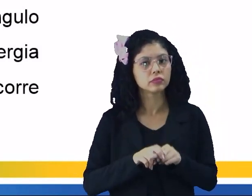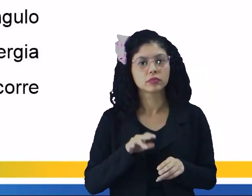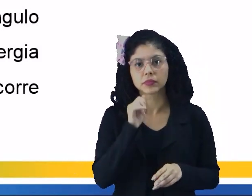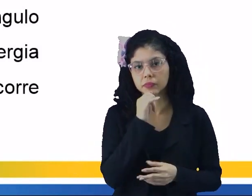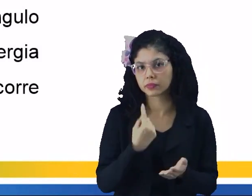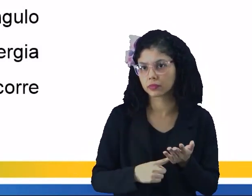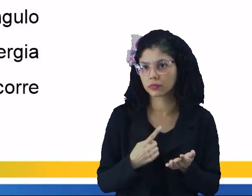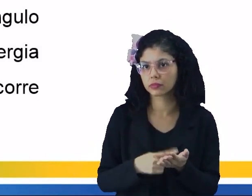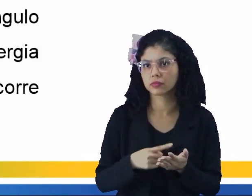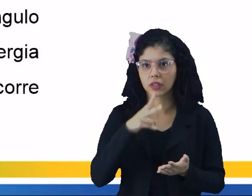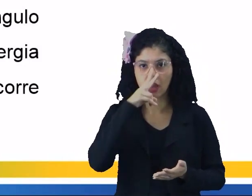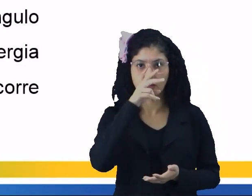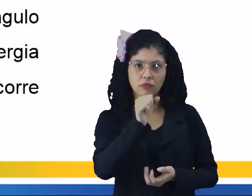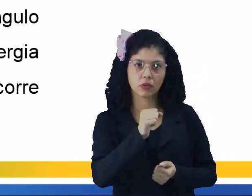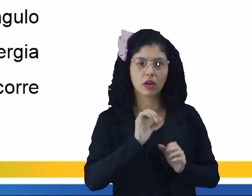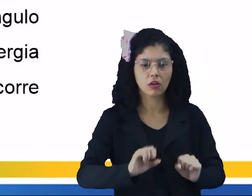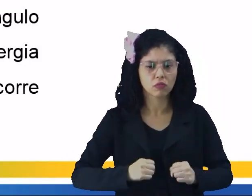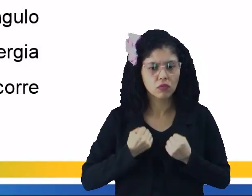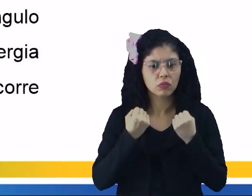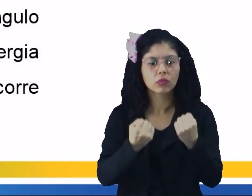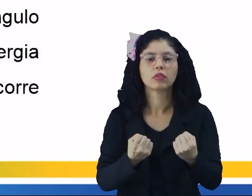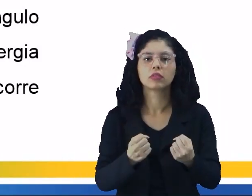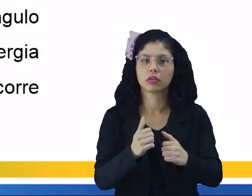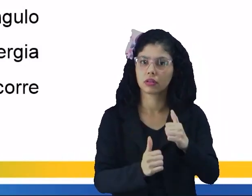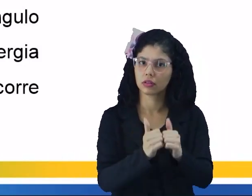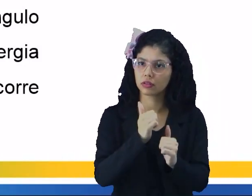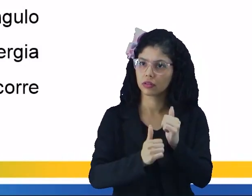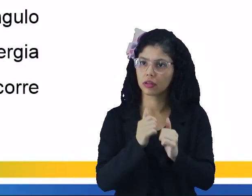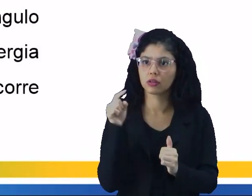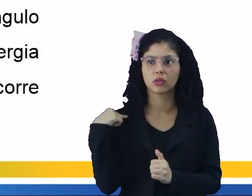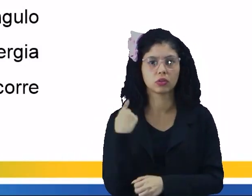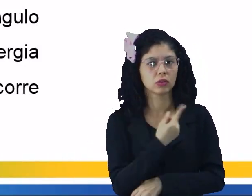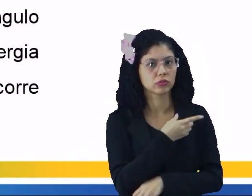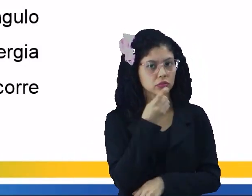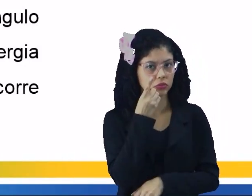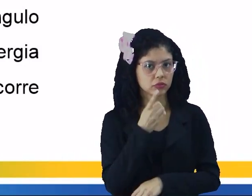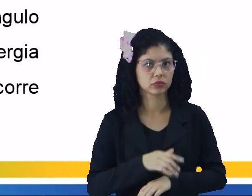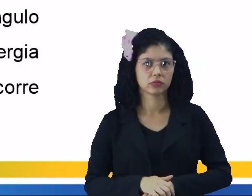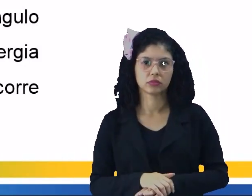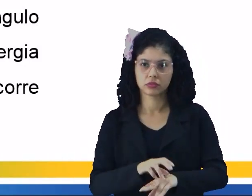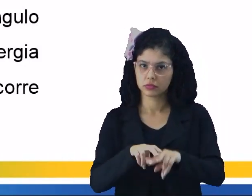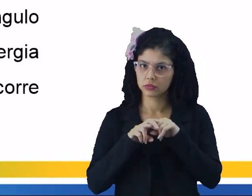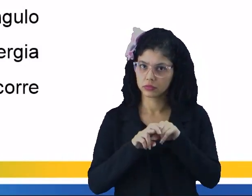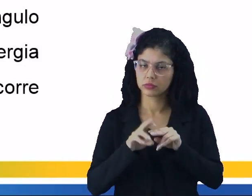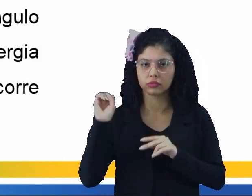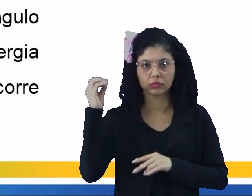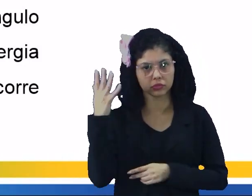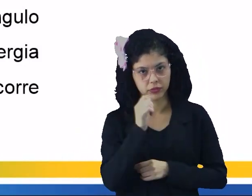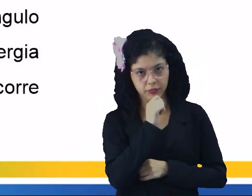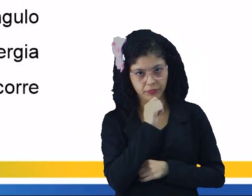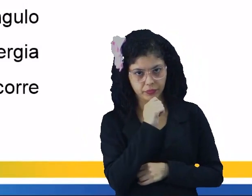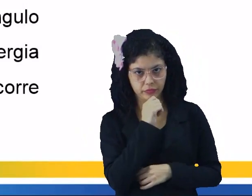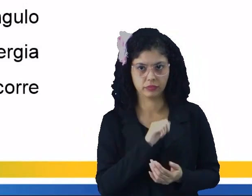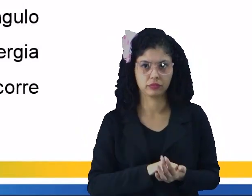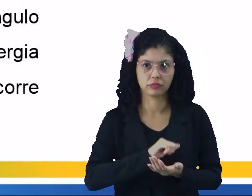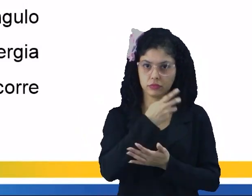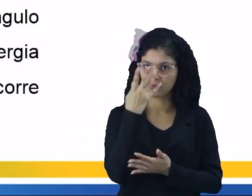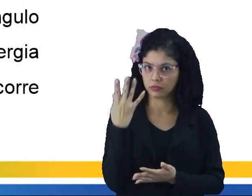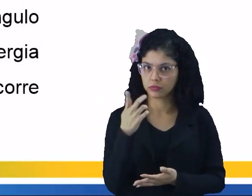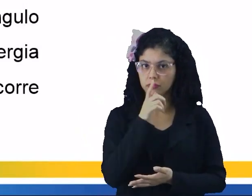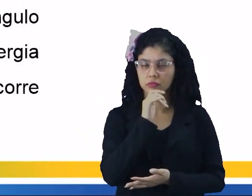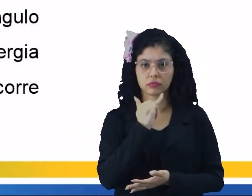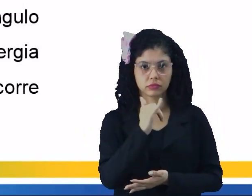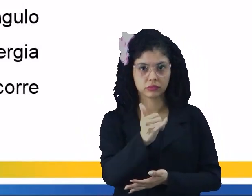está considerando a força de atrito também, que está presente, né, no nosso dia a dia. Por isso que vai ocorrer a conservação da